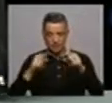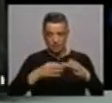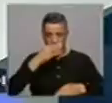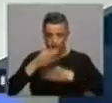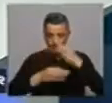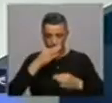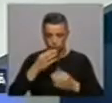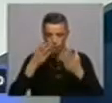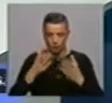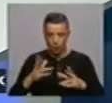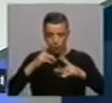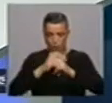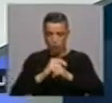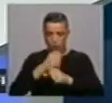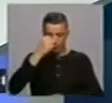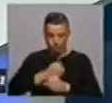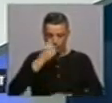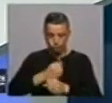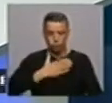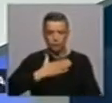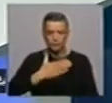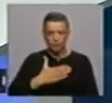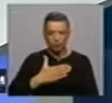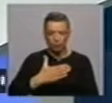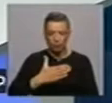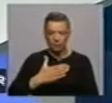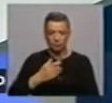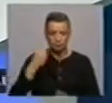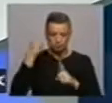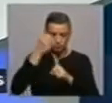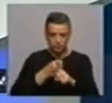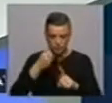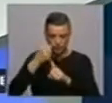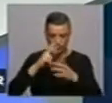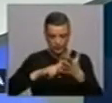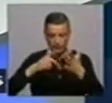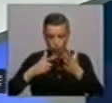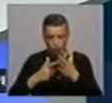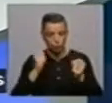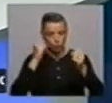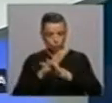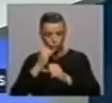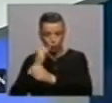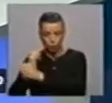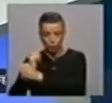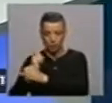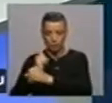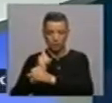de uma nova profissão, numa altura de grandes desafios tecnológicos e outros. Há uma profissão